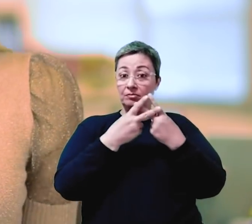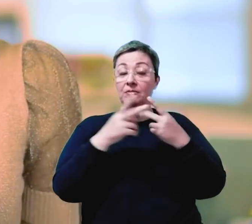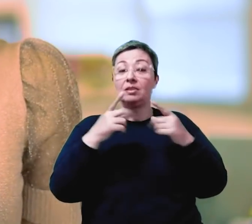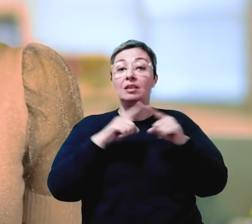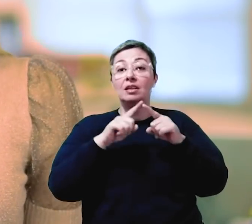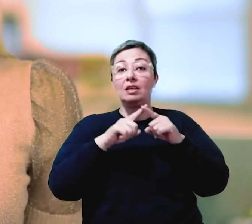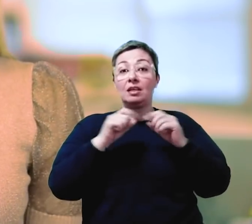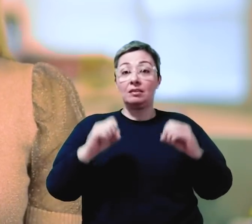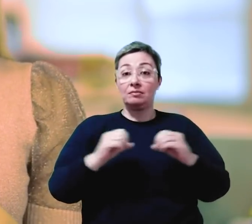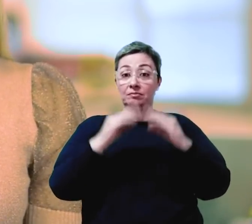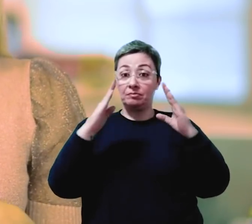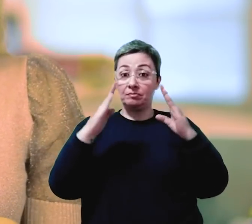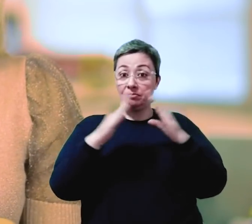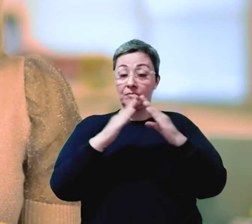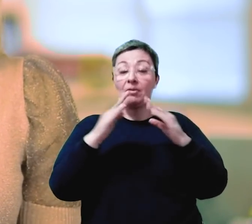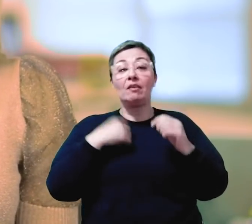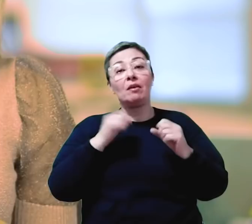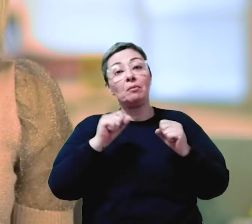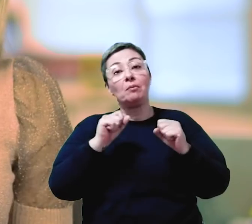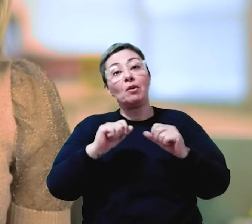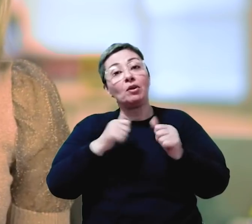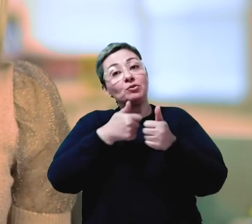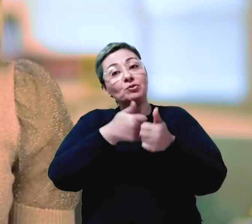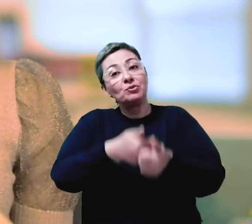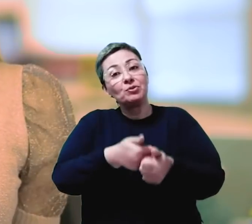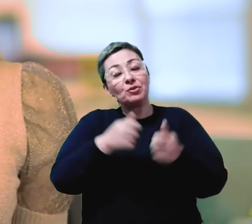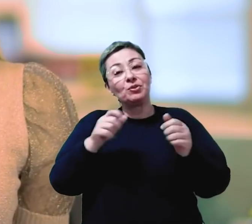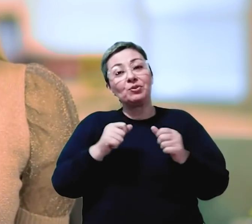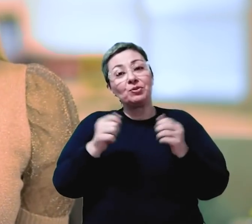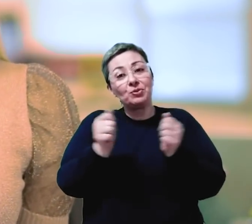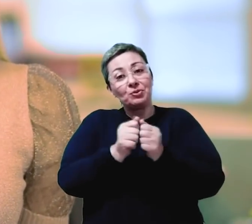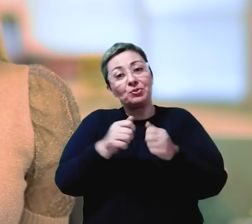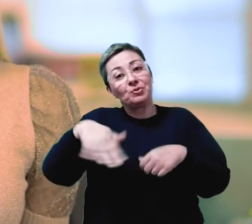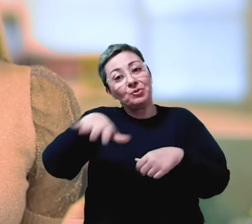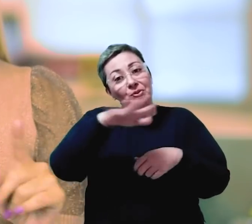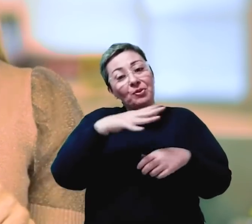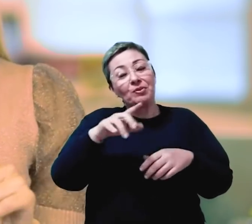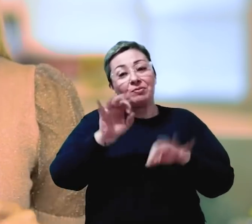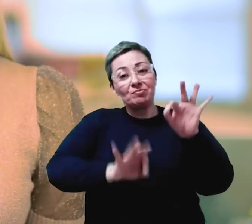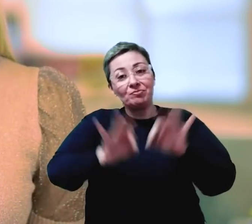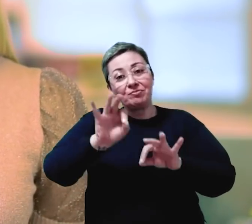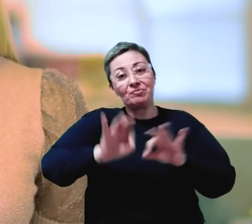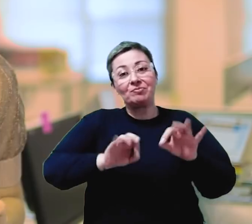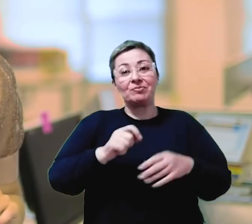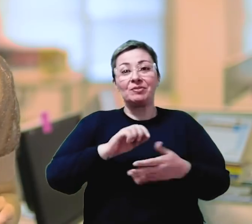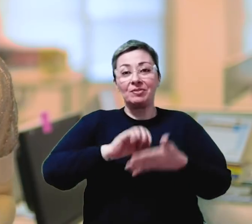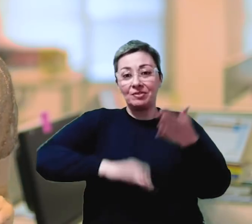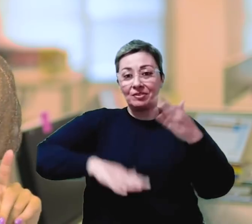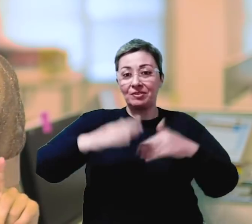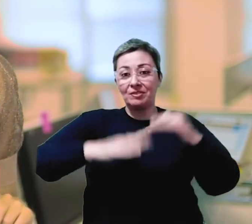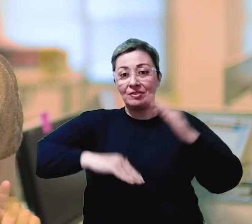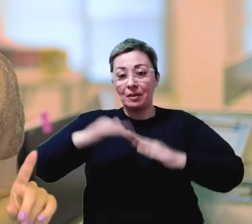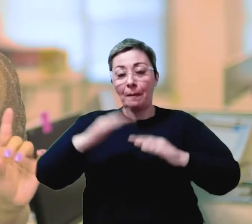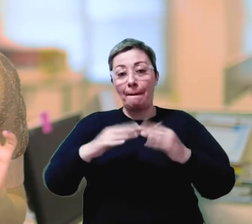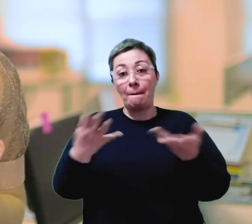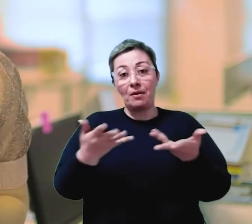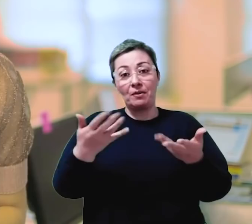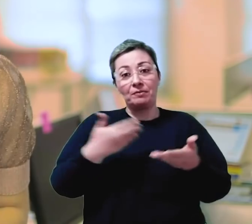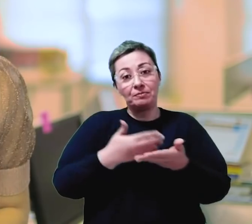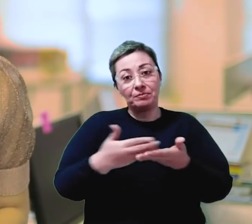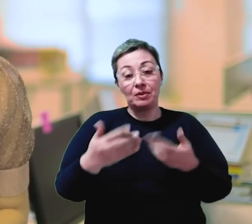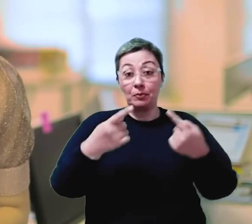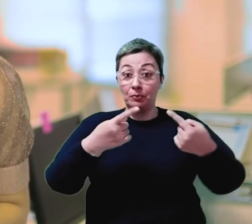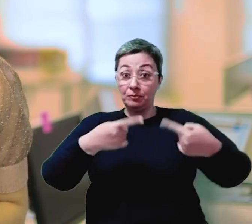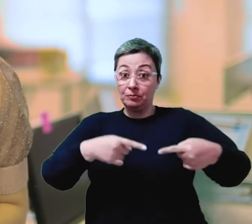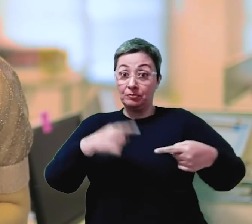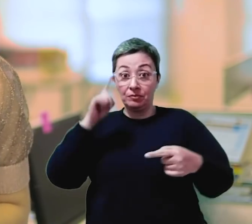Casa e pronto! Nós vamos poder acompanhar juntinhos tudo que vocês estão fazendo aí de casa. E agora vamos lá! O desafio